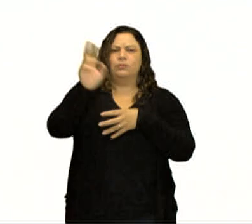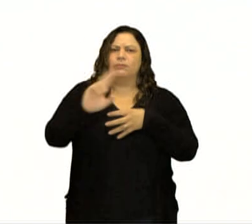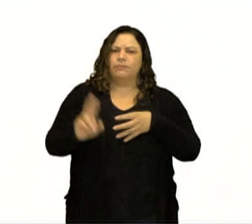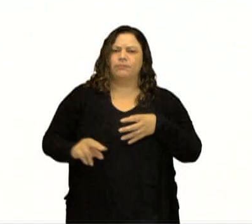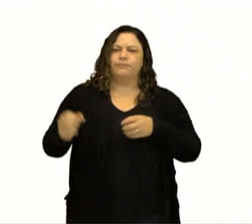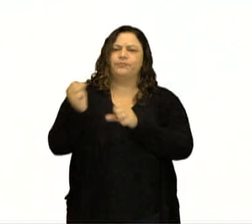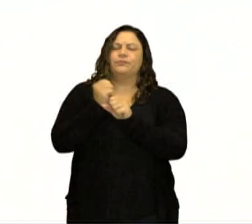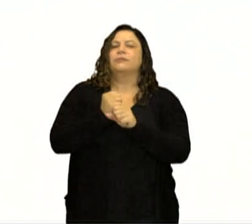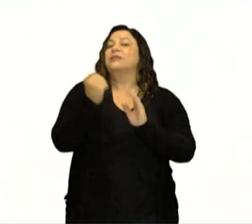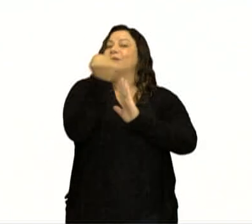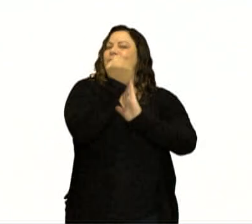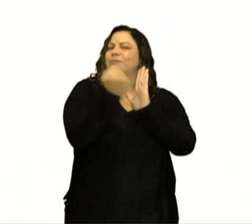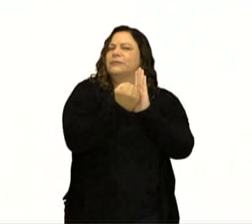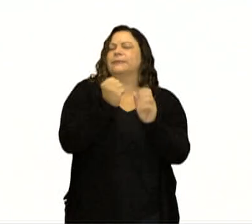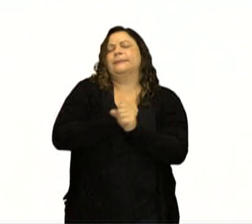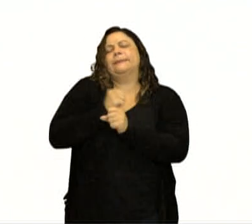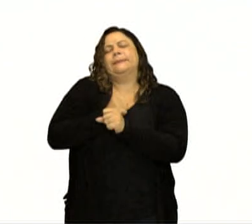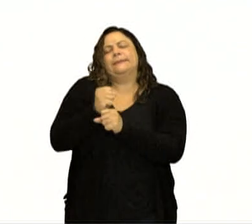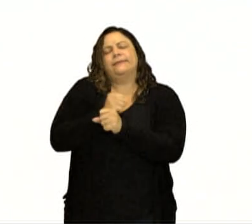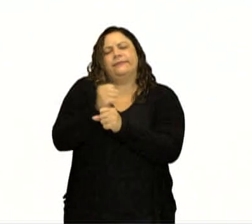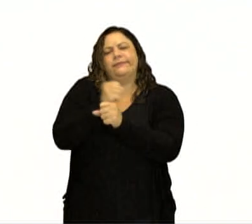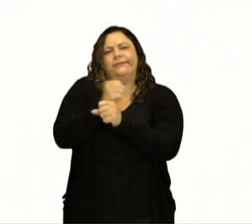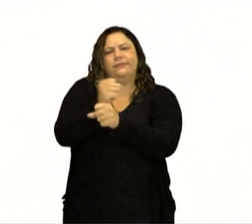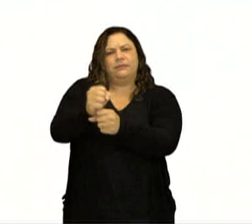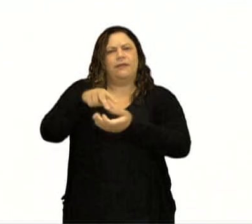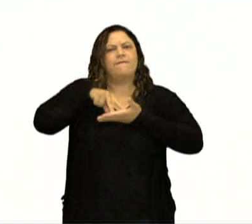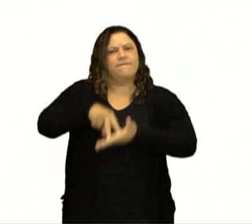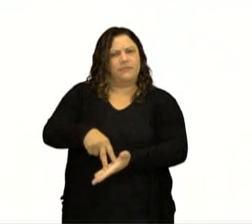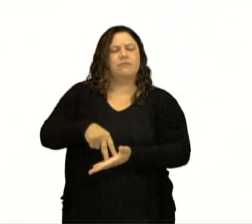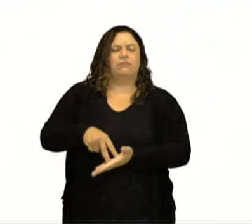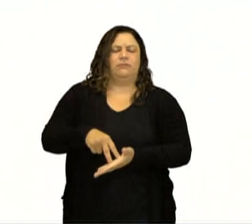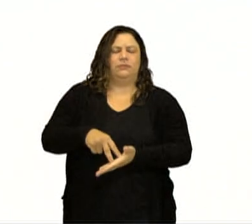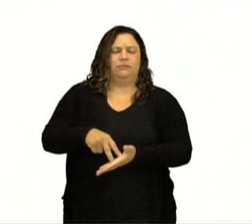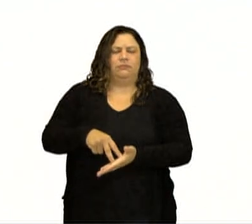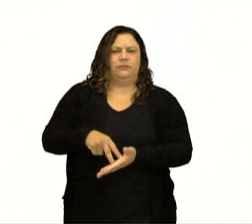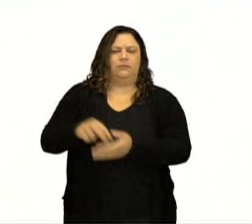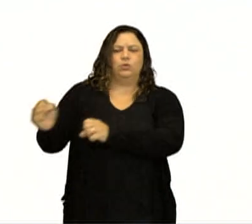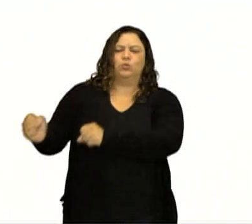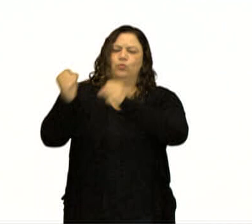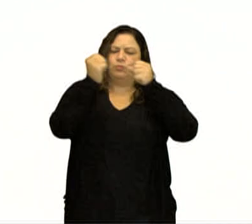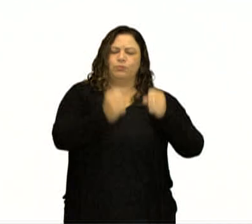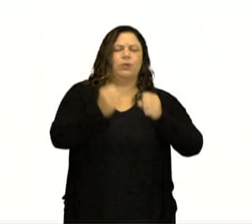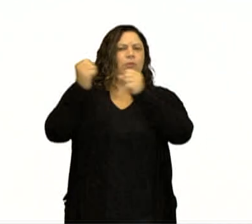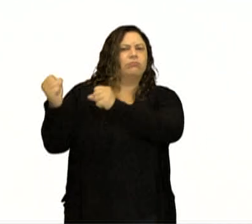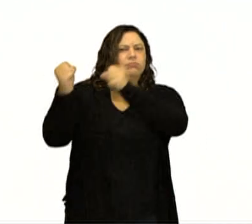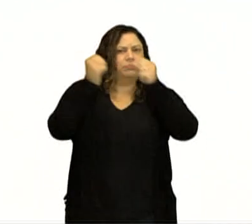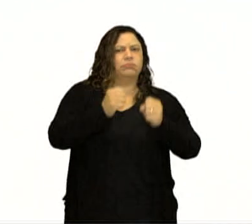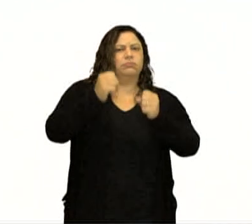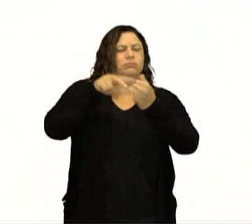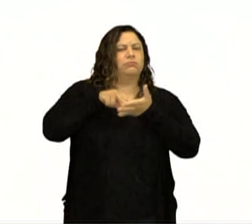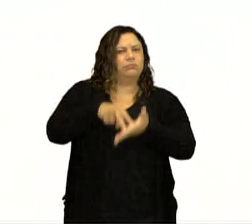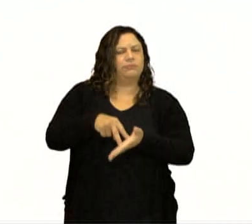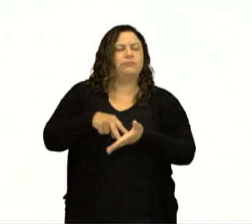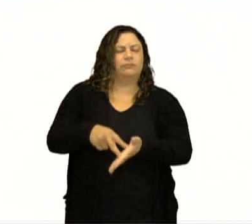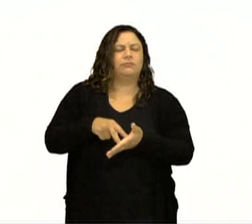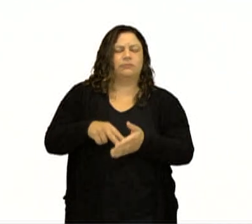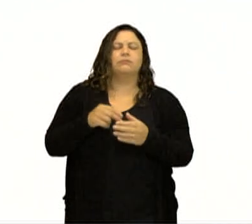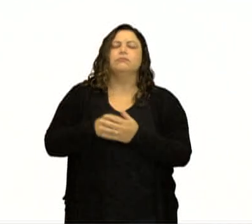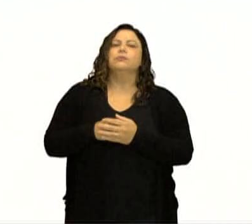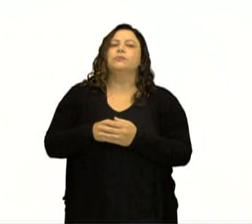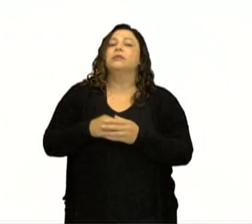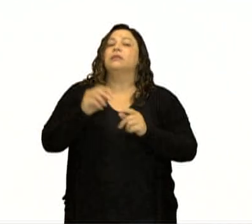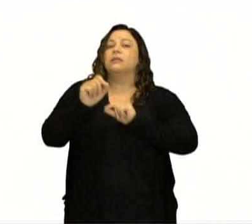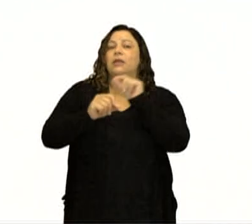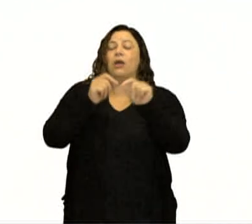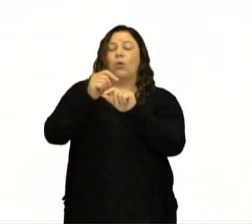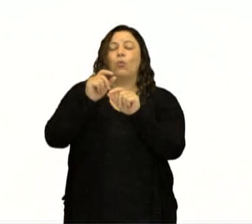no poder. Nesse período que nós estamos estudando agora, que é essa Rússia pré-revolução, quem